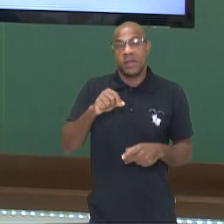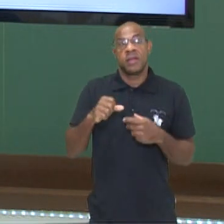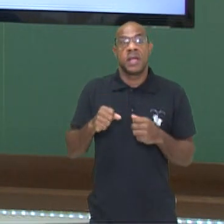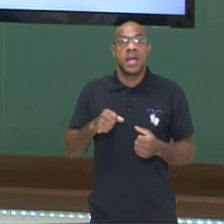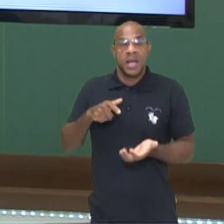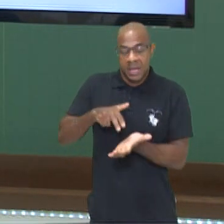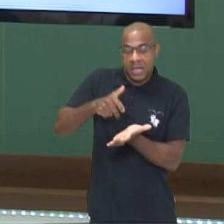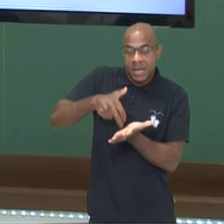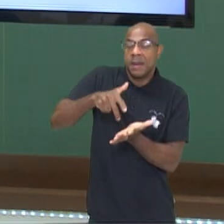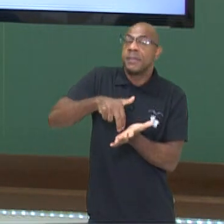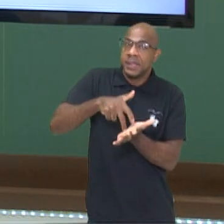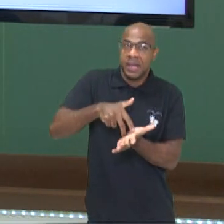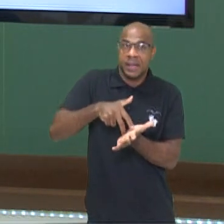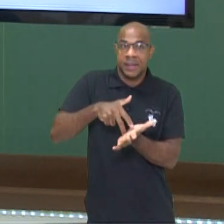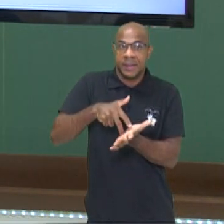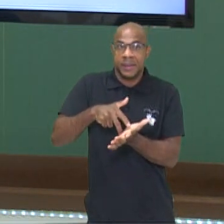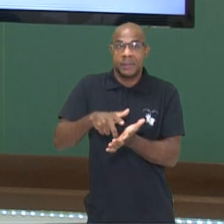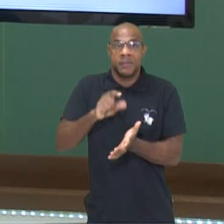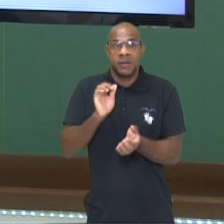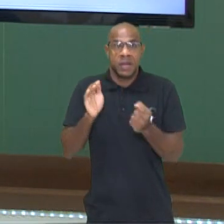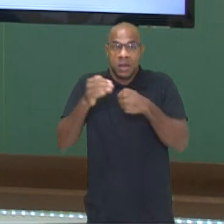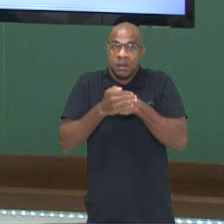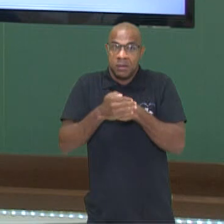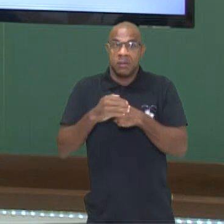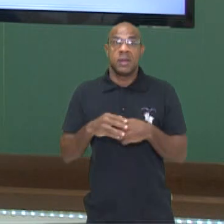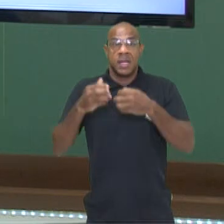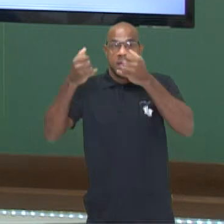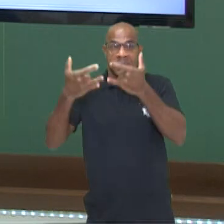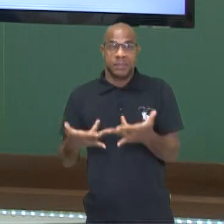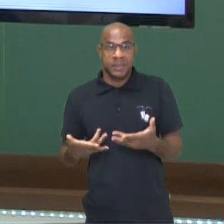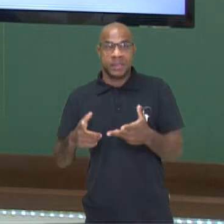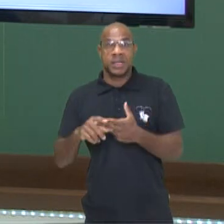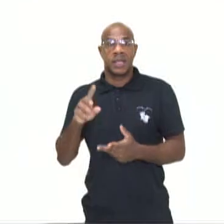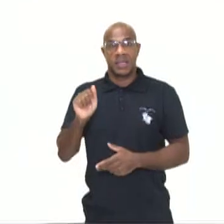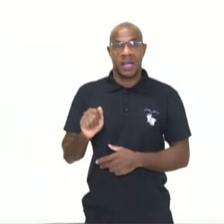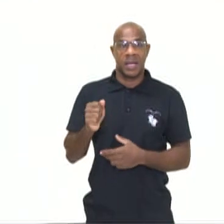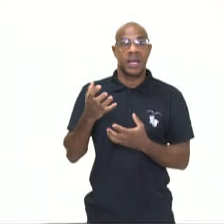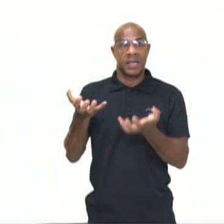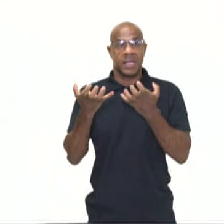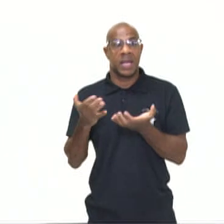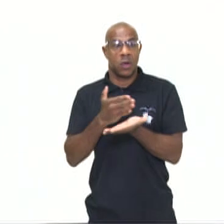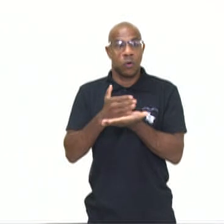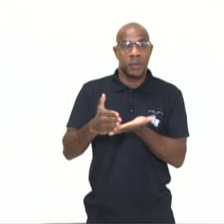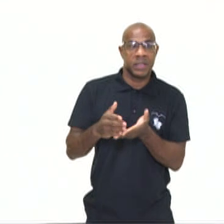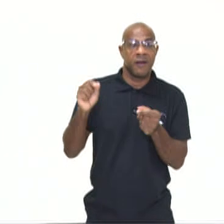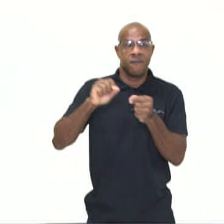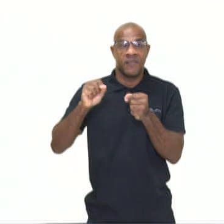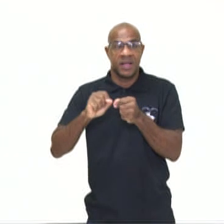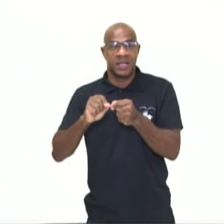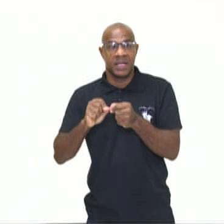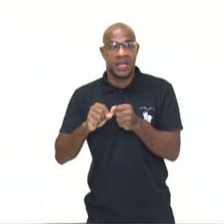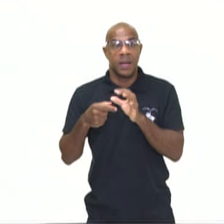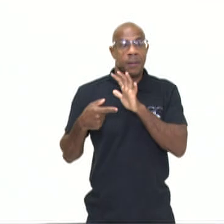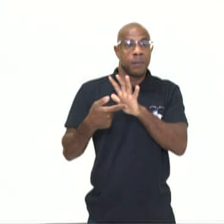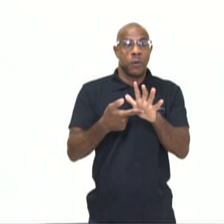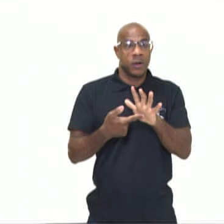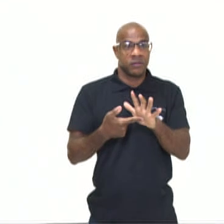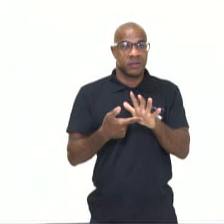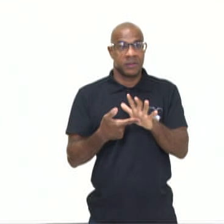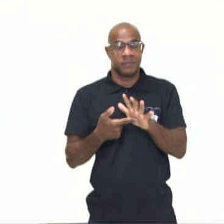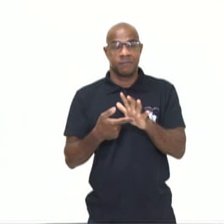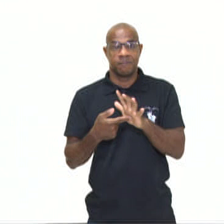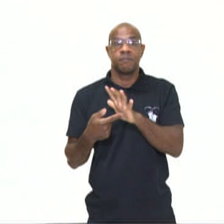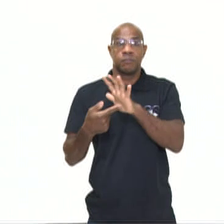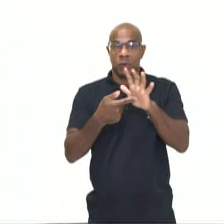verbo preferir está oculto. Explica, dá, quer, começar, fazer, mostra, identificar e